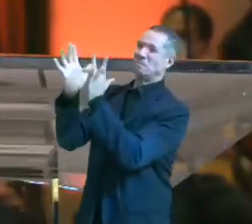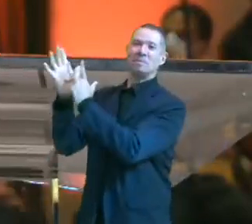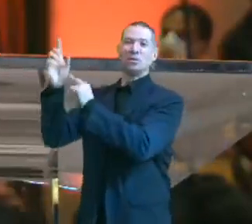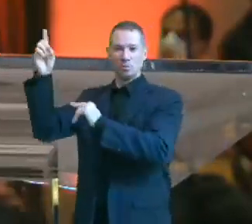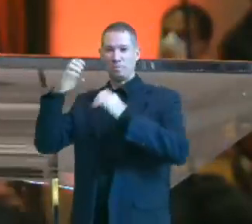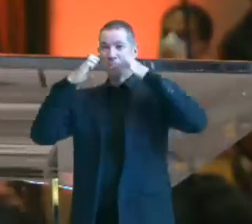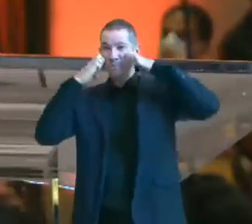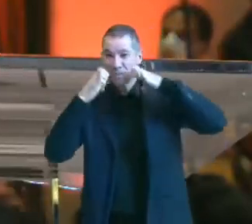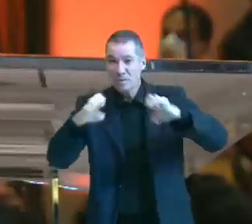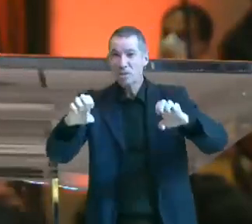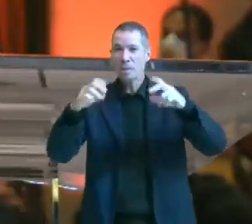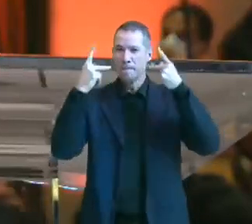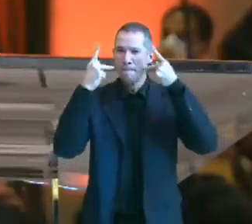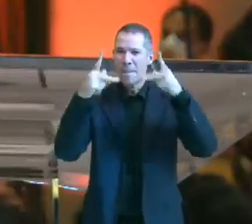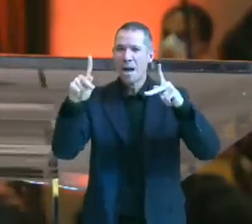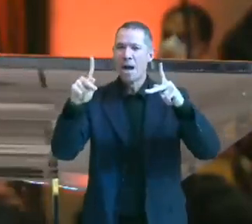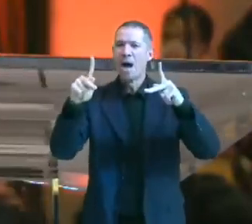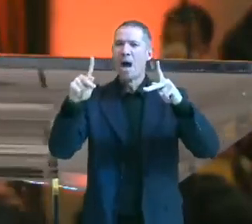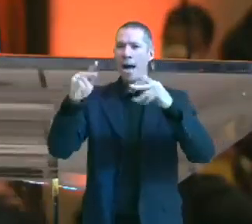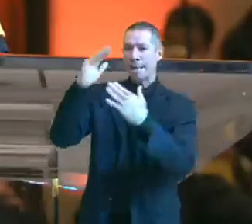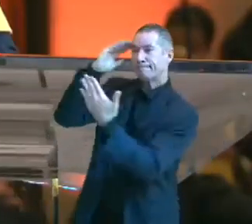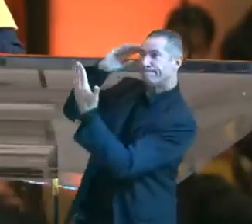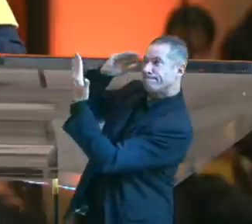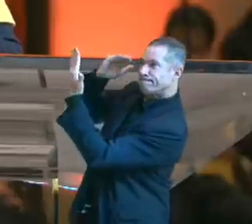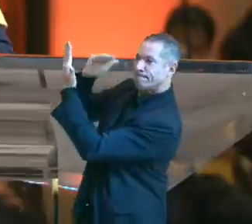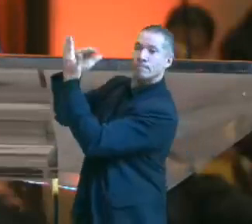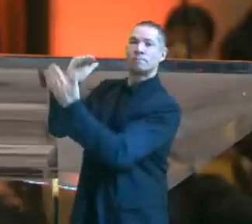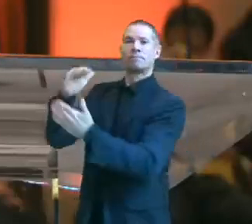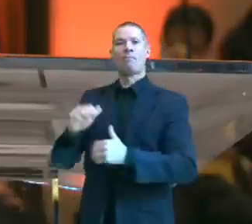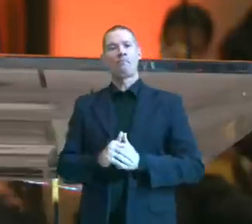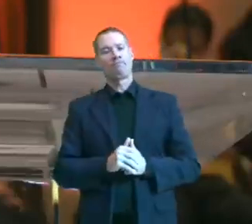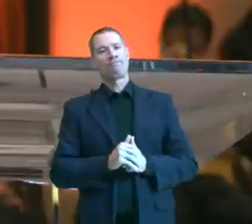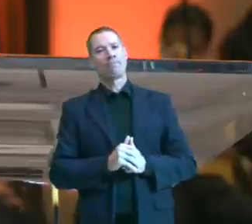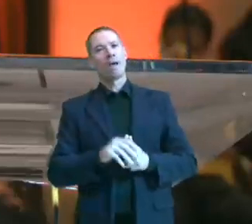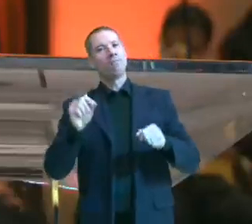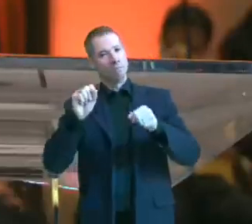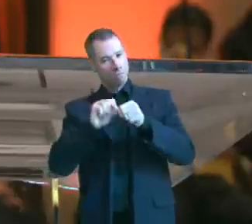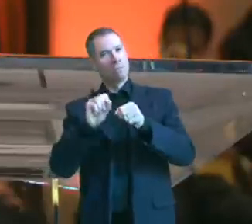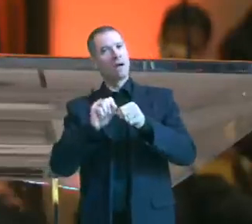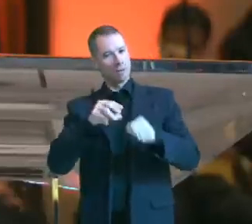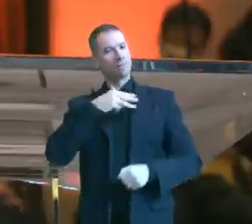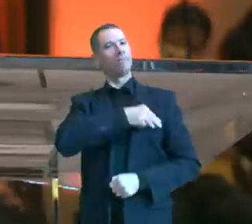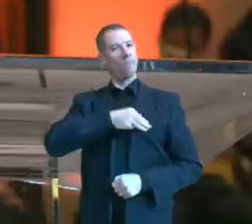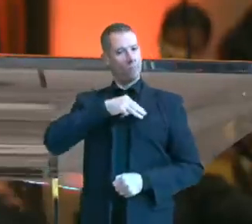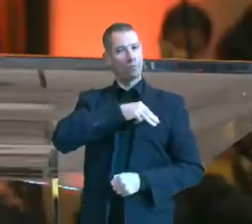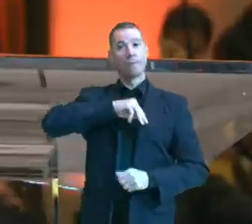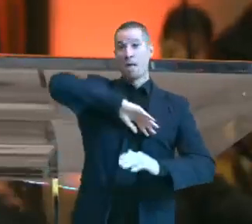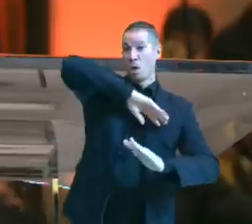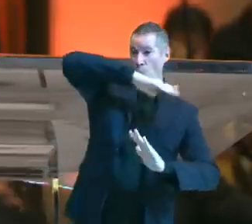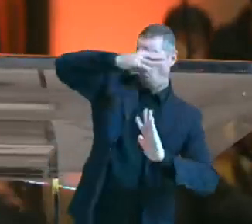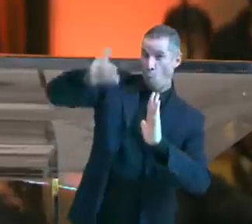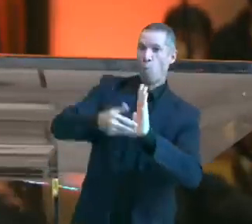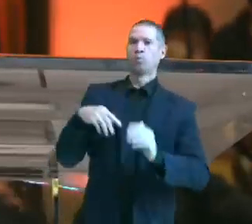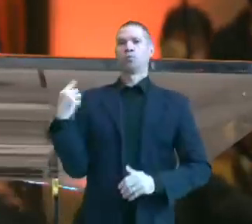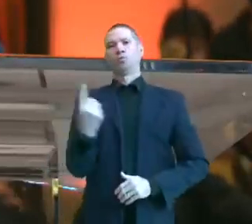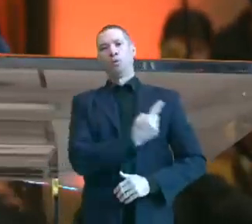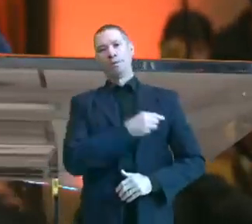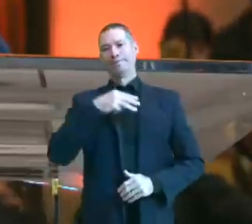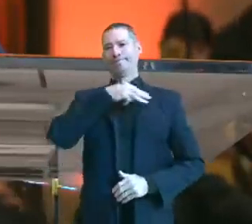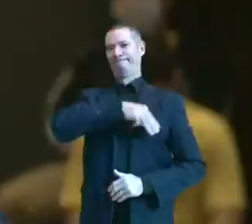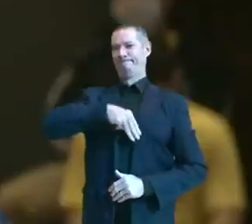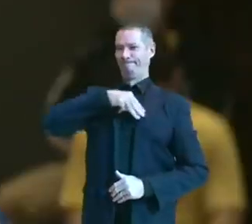Portanto, evangelizar é um ato de obediência. E isto é fazer missões. Todos nós somos